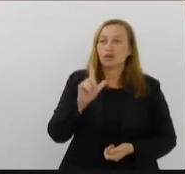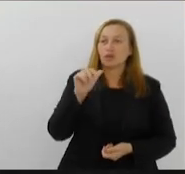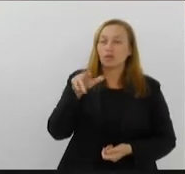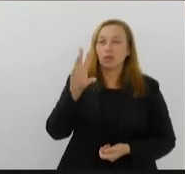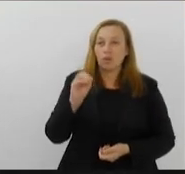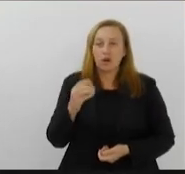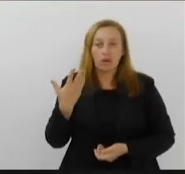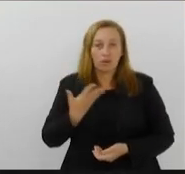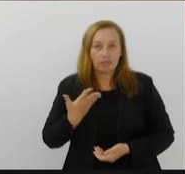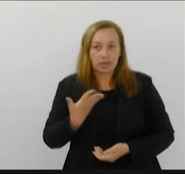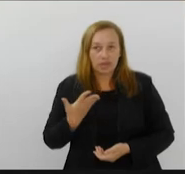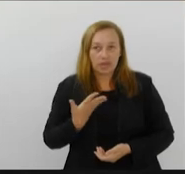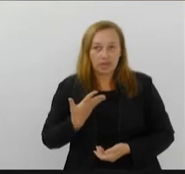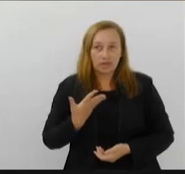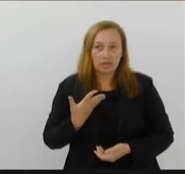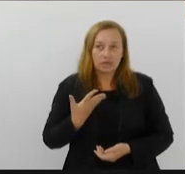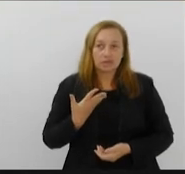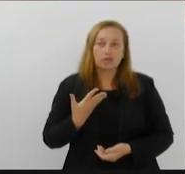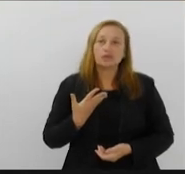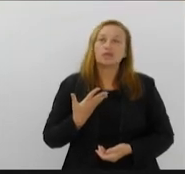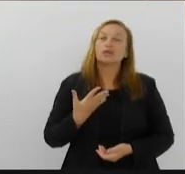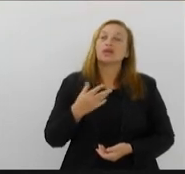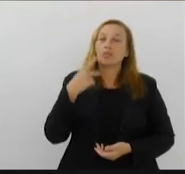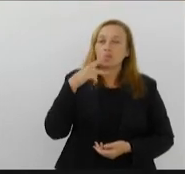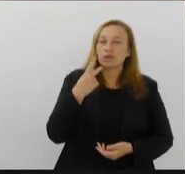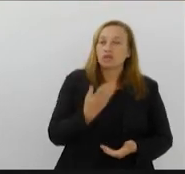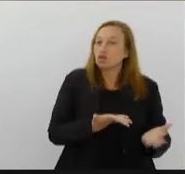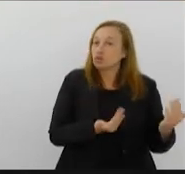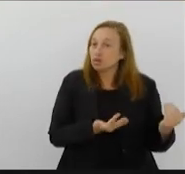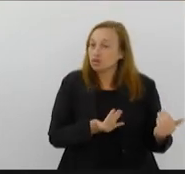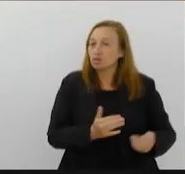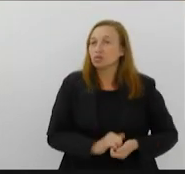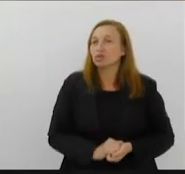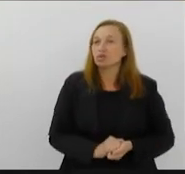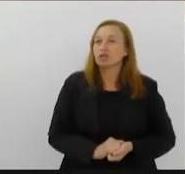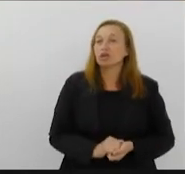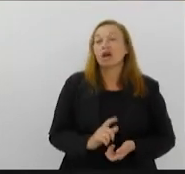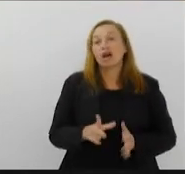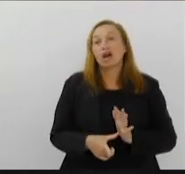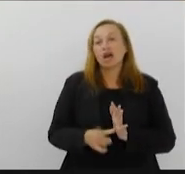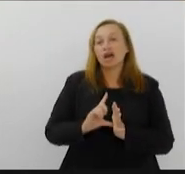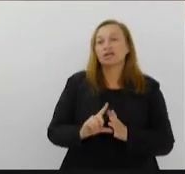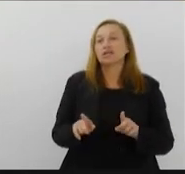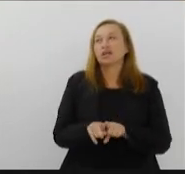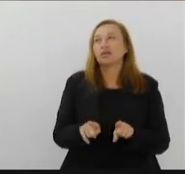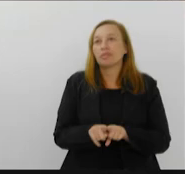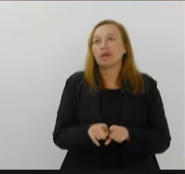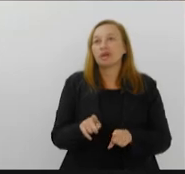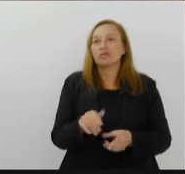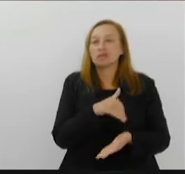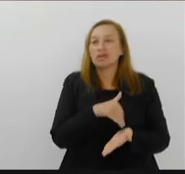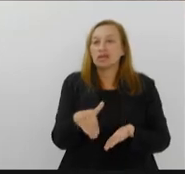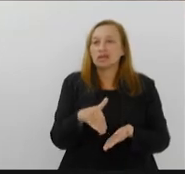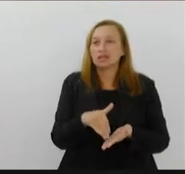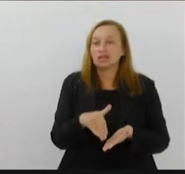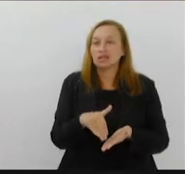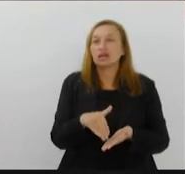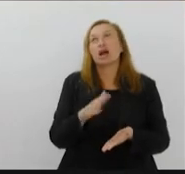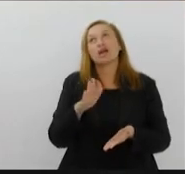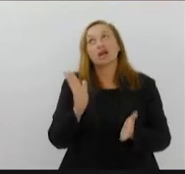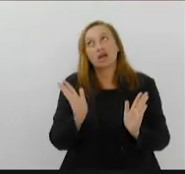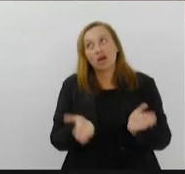é um grande amigo, superintendente da Política de Juventude. Antes do Luan esteve também o secretário, e agora